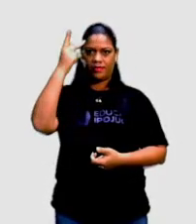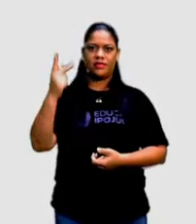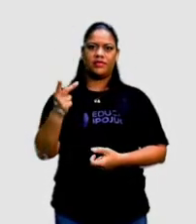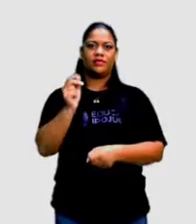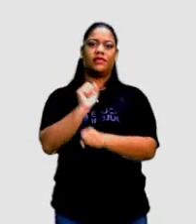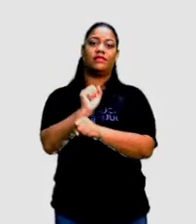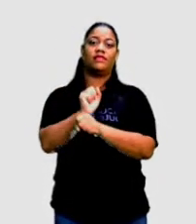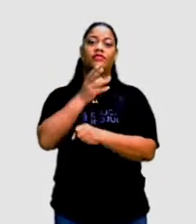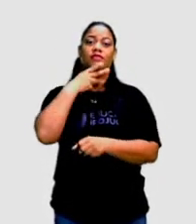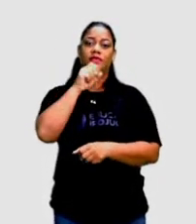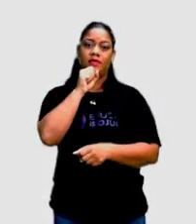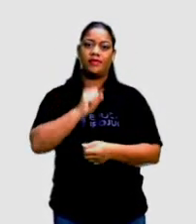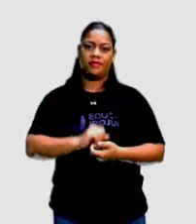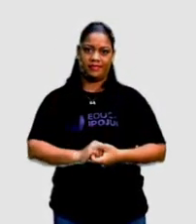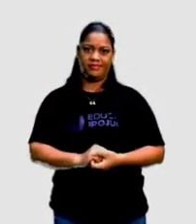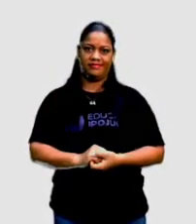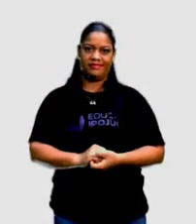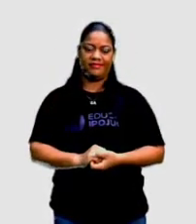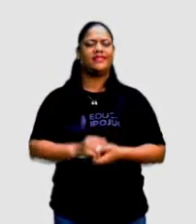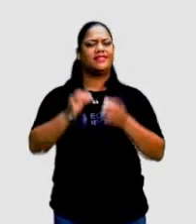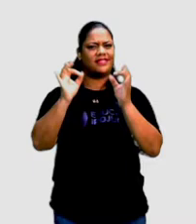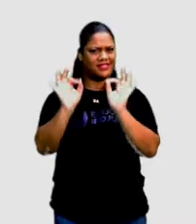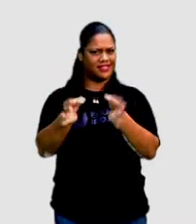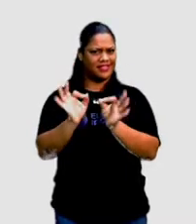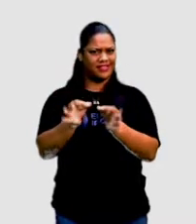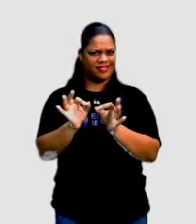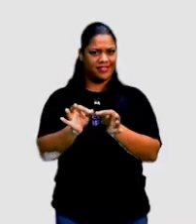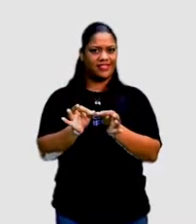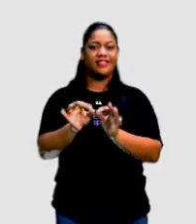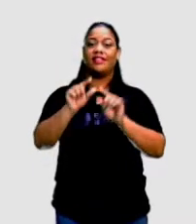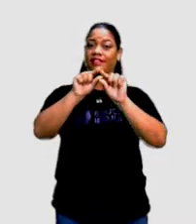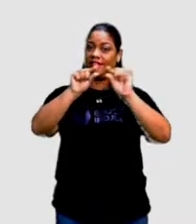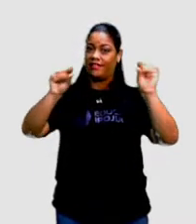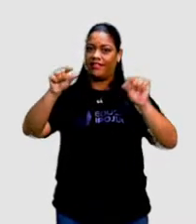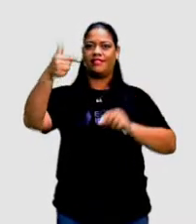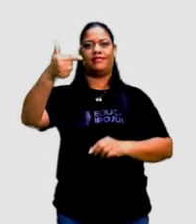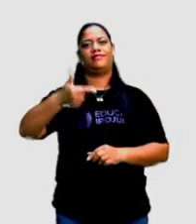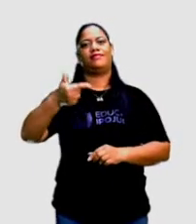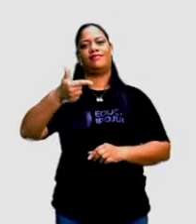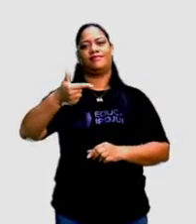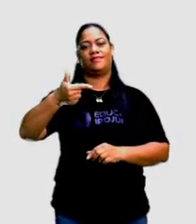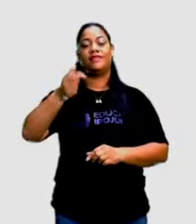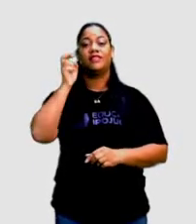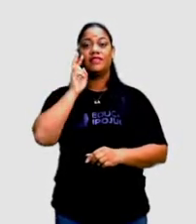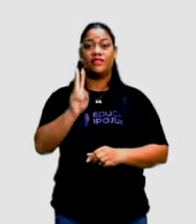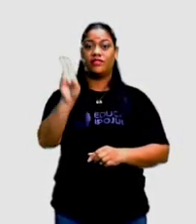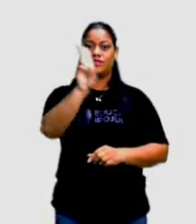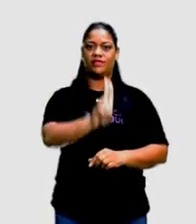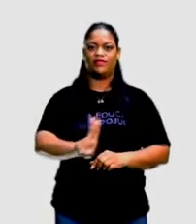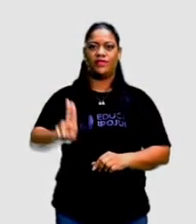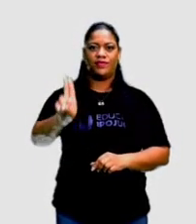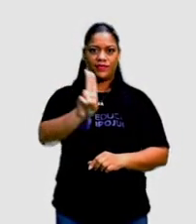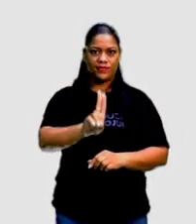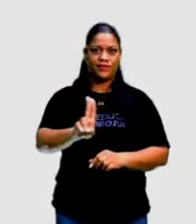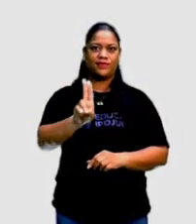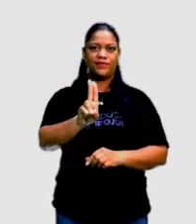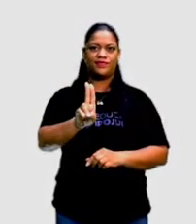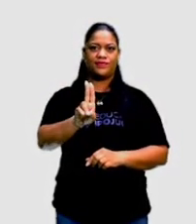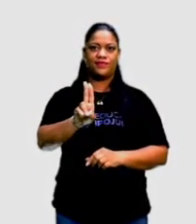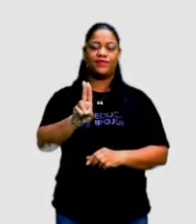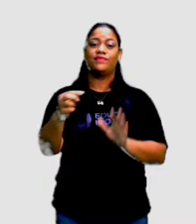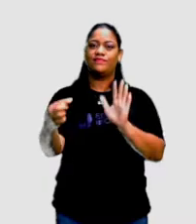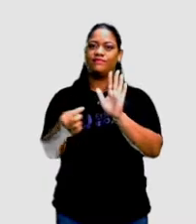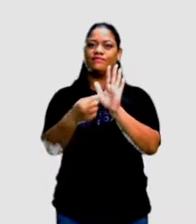aí vai esperar pelo pai. Com certeza, é na frase 2. Observem que o uso da